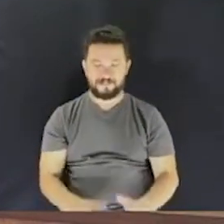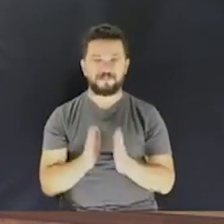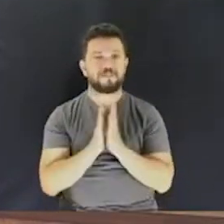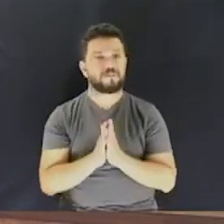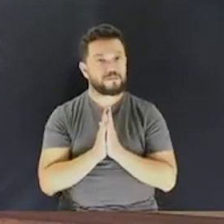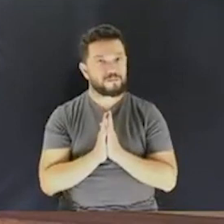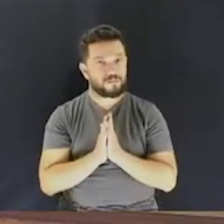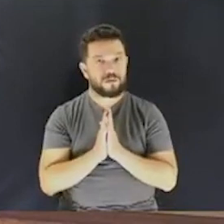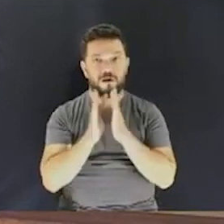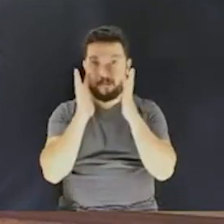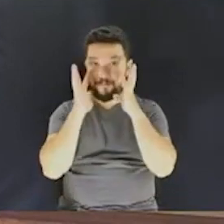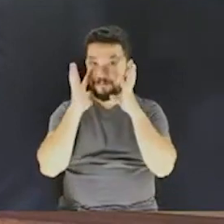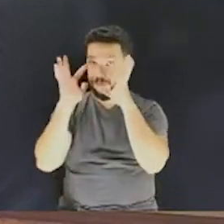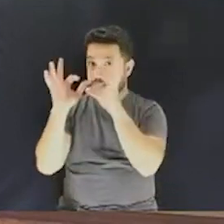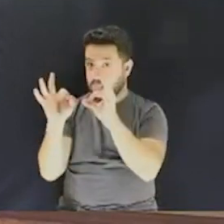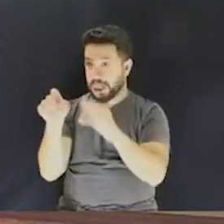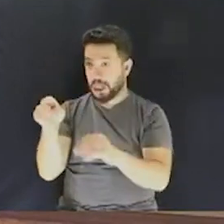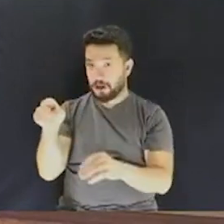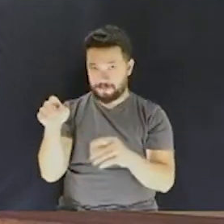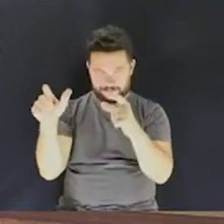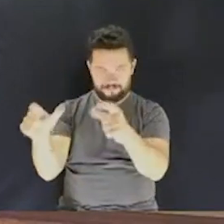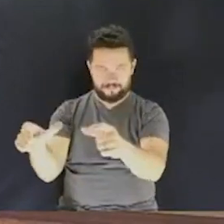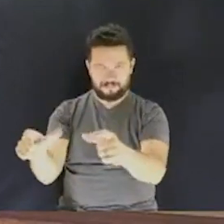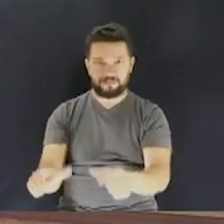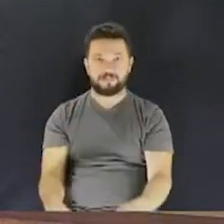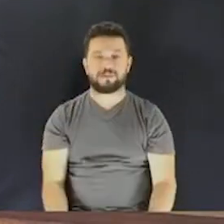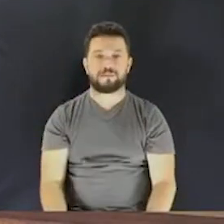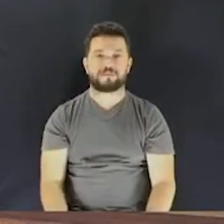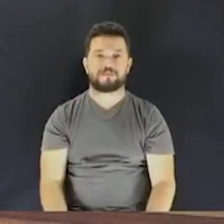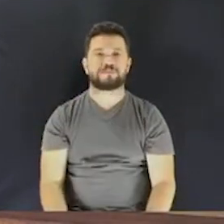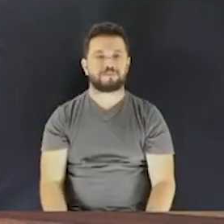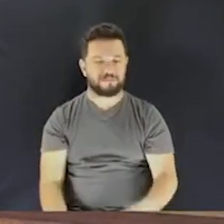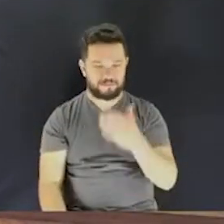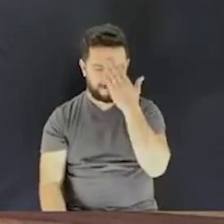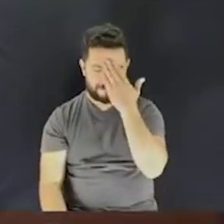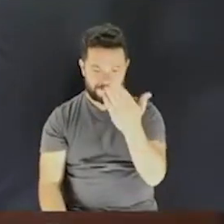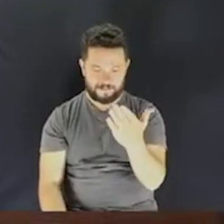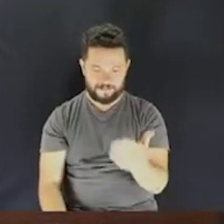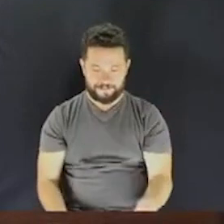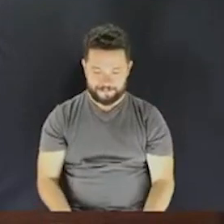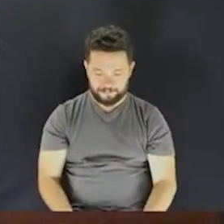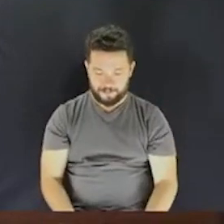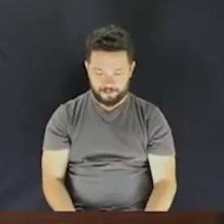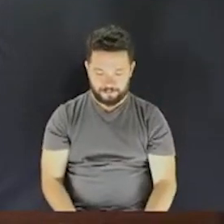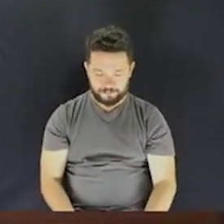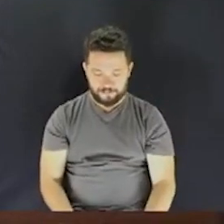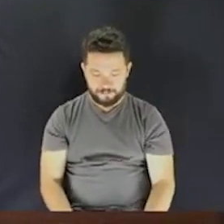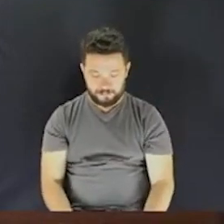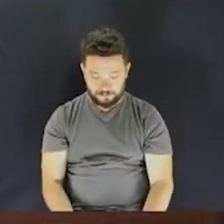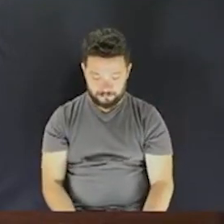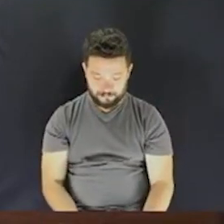olhada nessa situação lá no bairro Cachoeira Obrigado Presidente Obrigado vereador edder